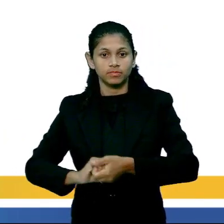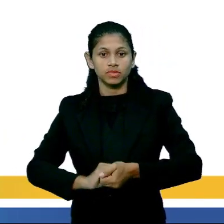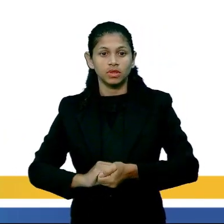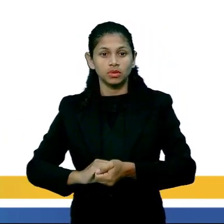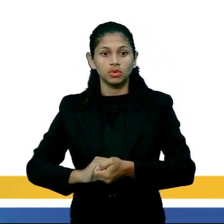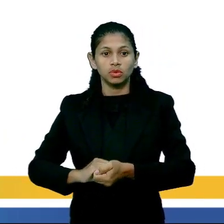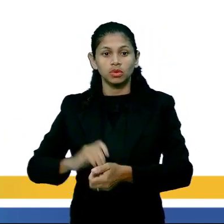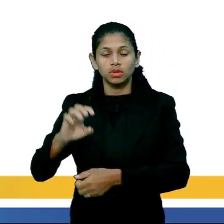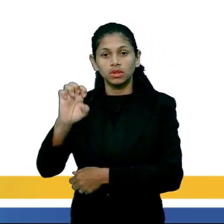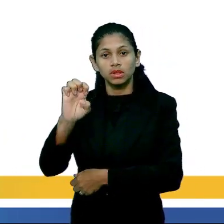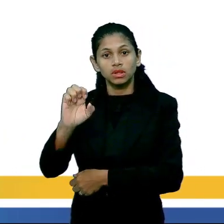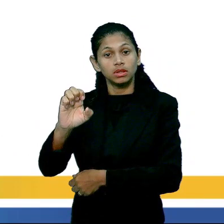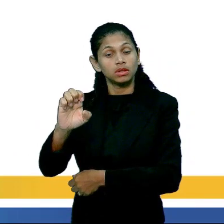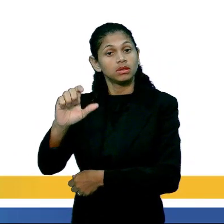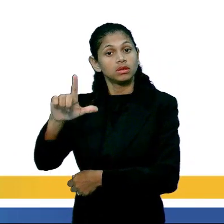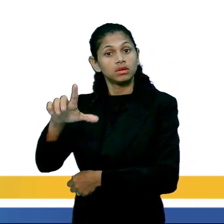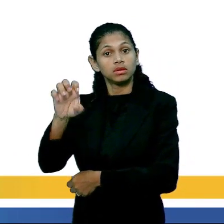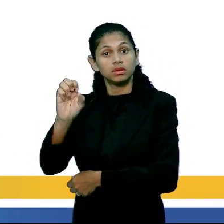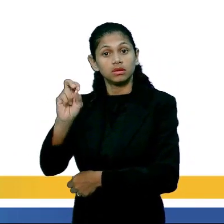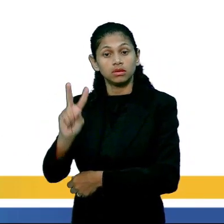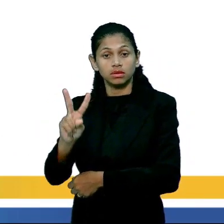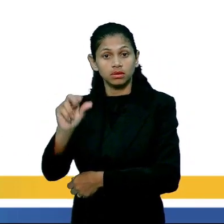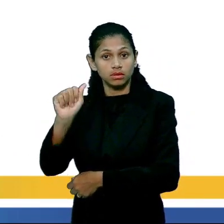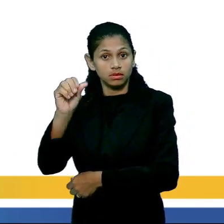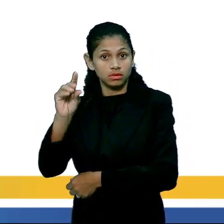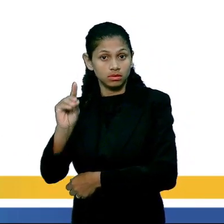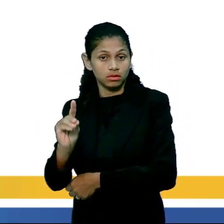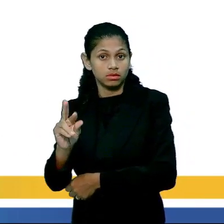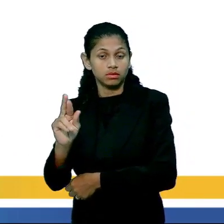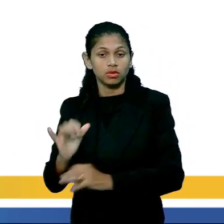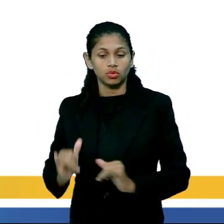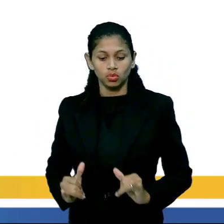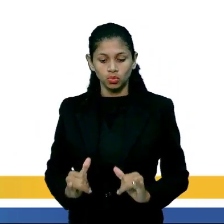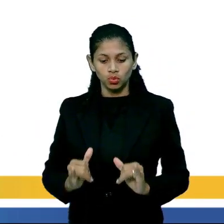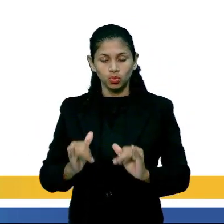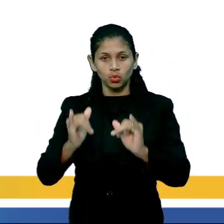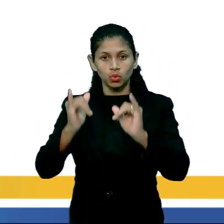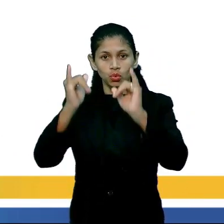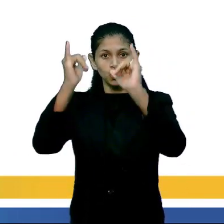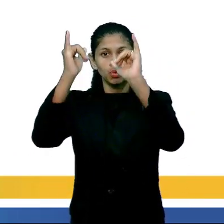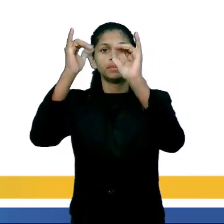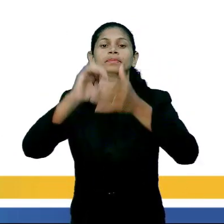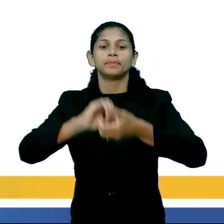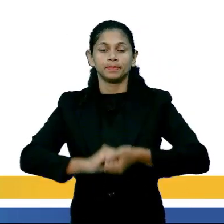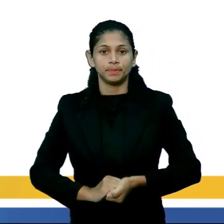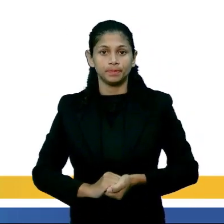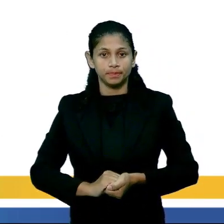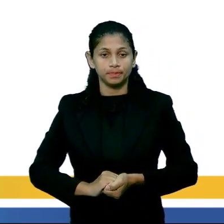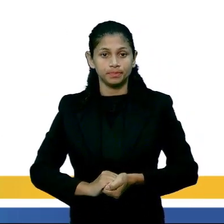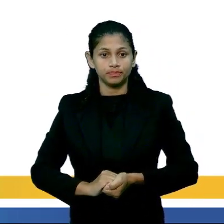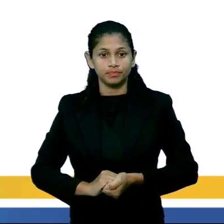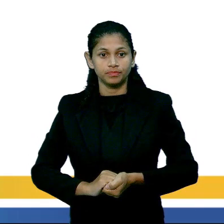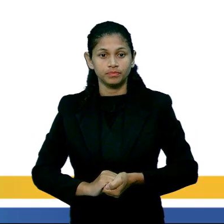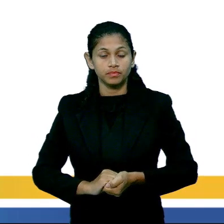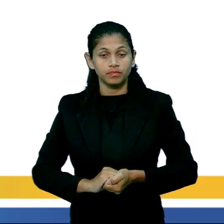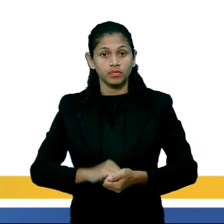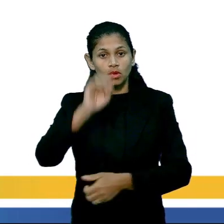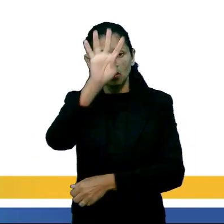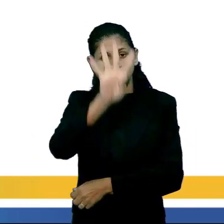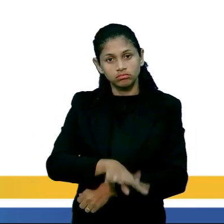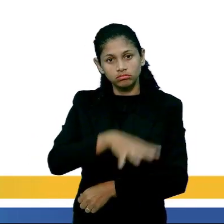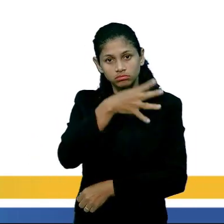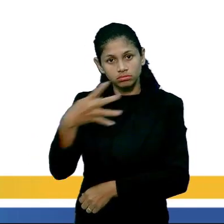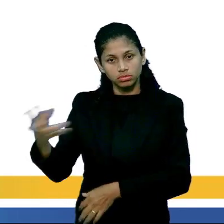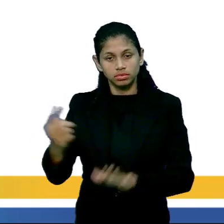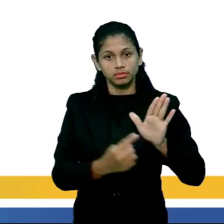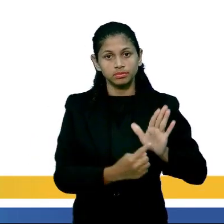em cada um dos andares do edifício onde ele trabalha o quadro apresenta